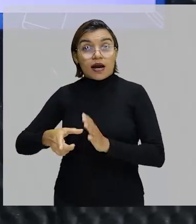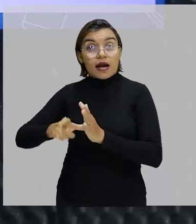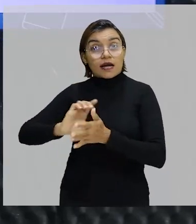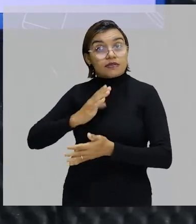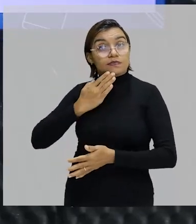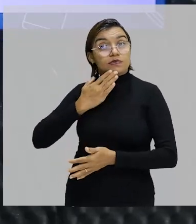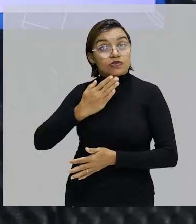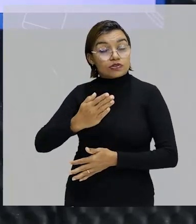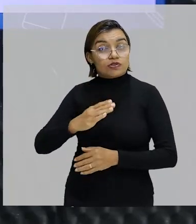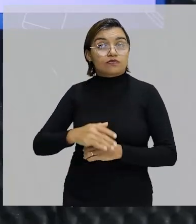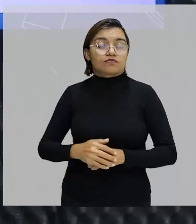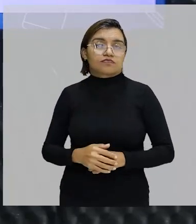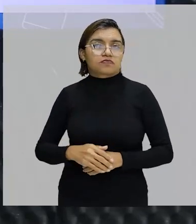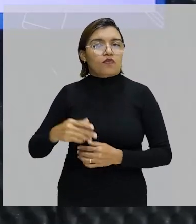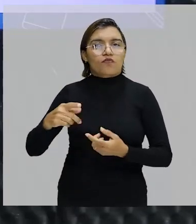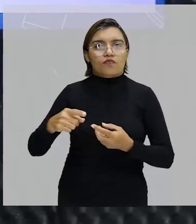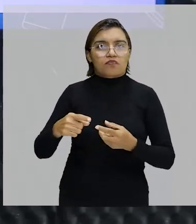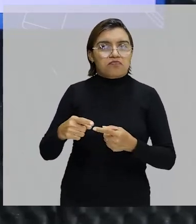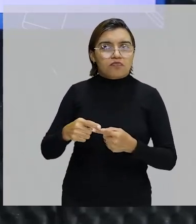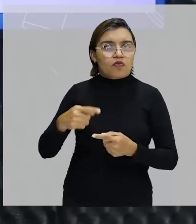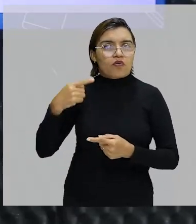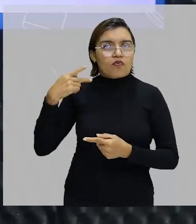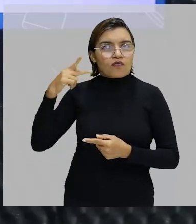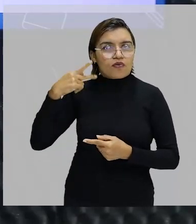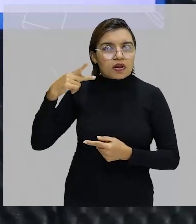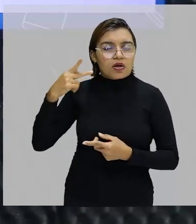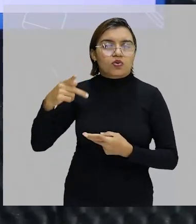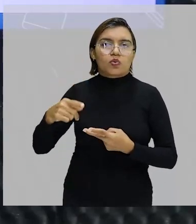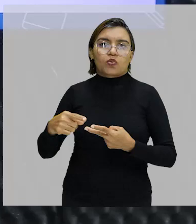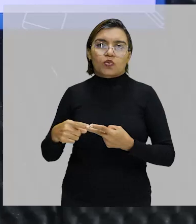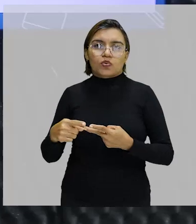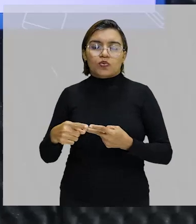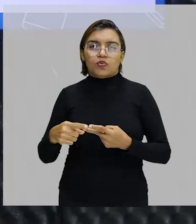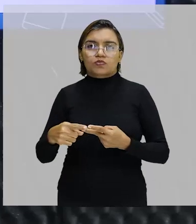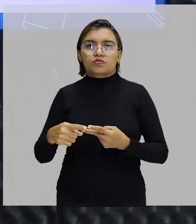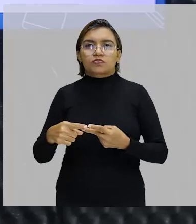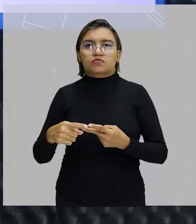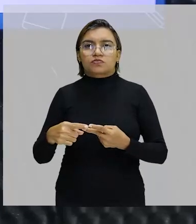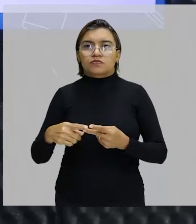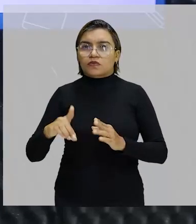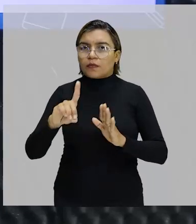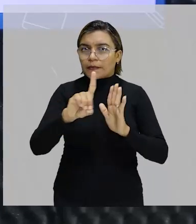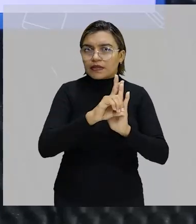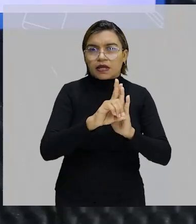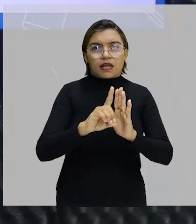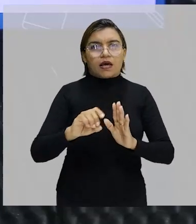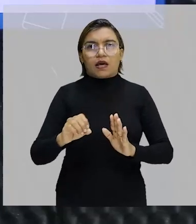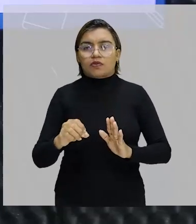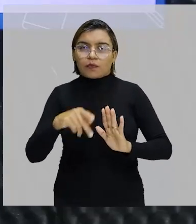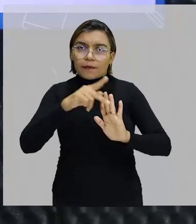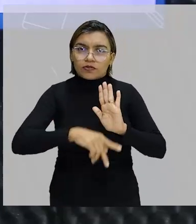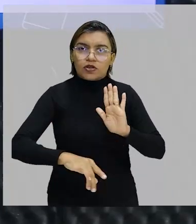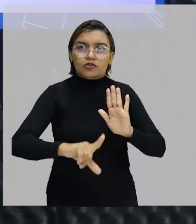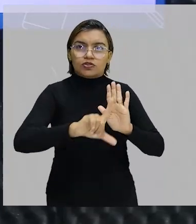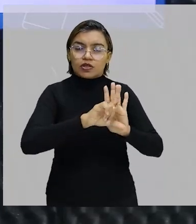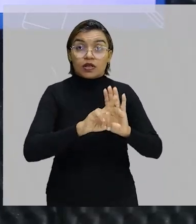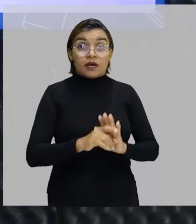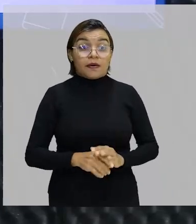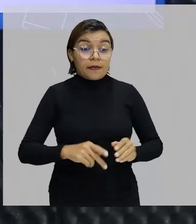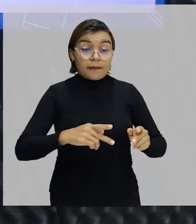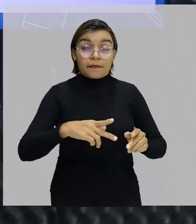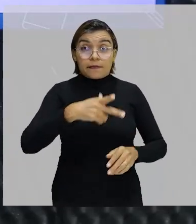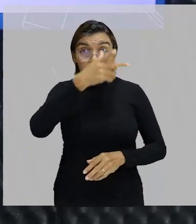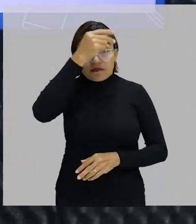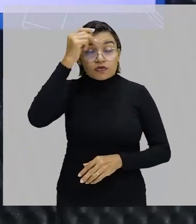solicitado por um vereador uma emenda, um decreto, um projeto de lei, prefeitura e Câmara já